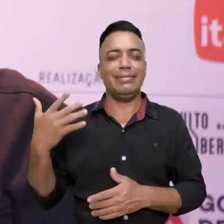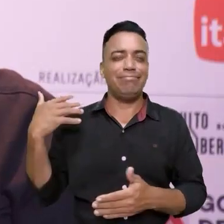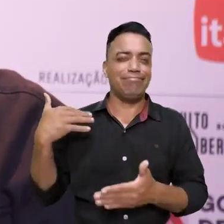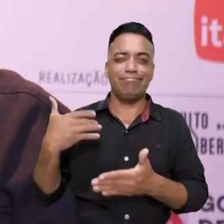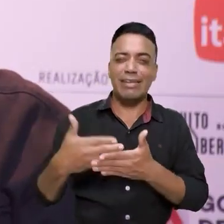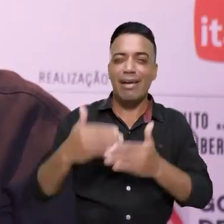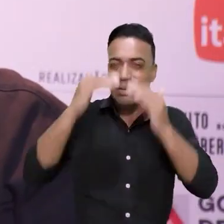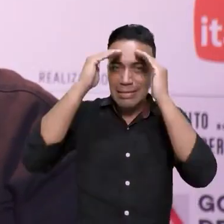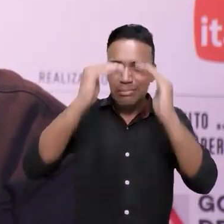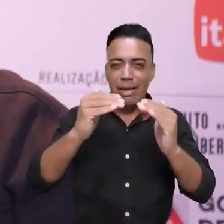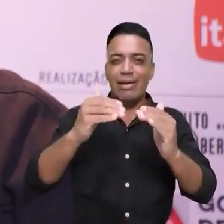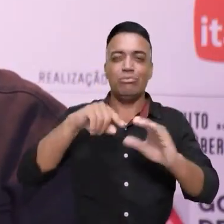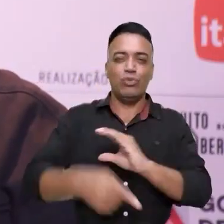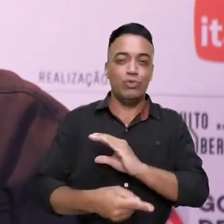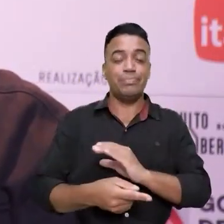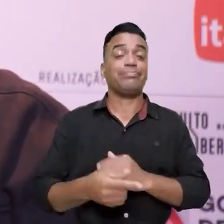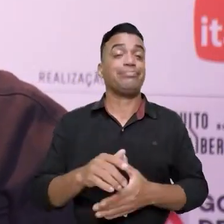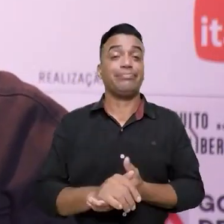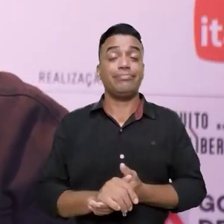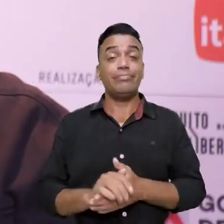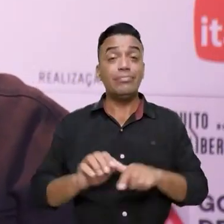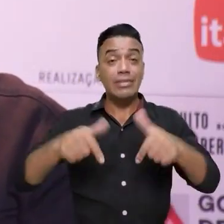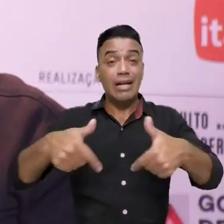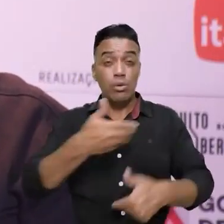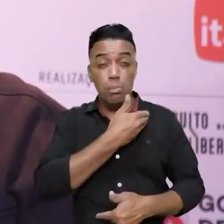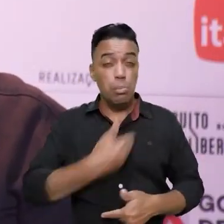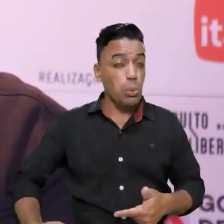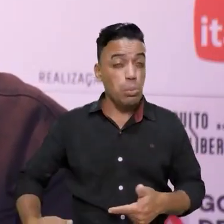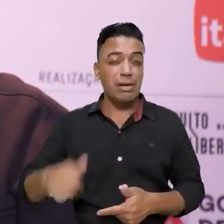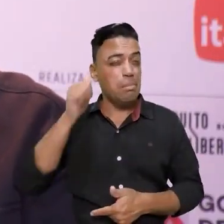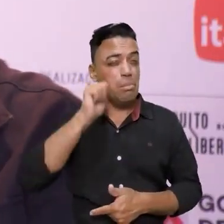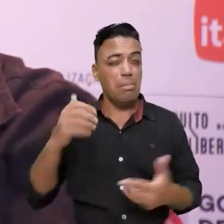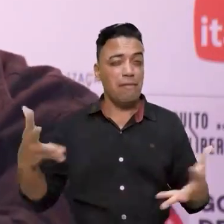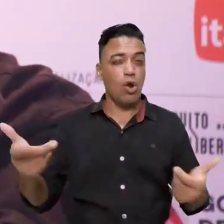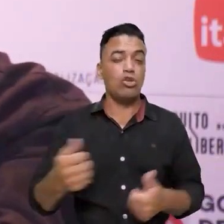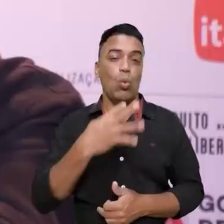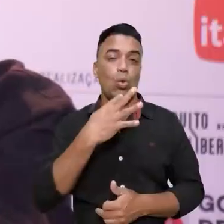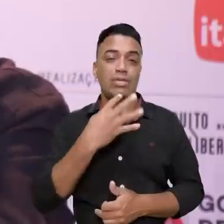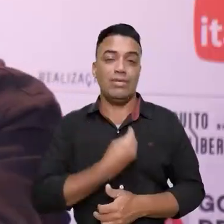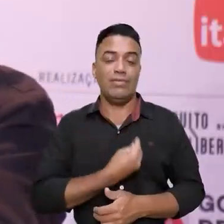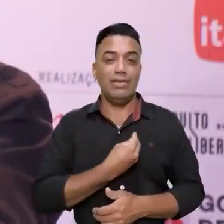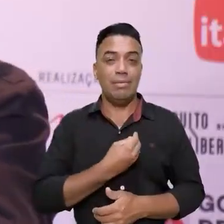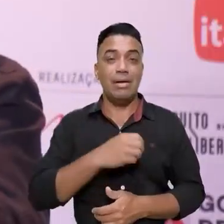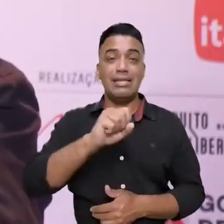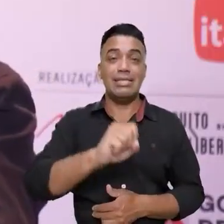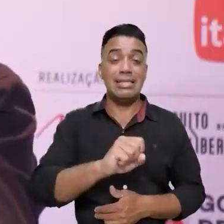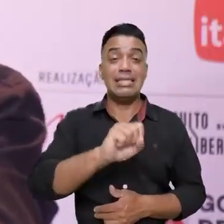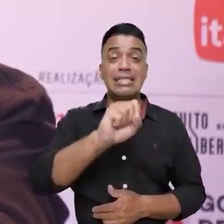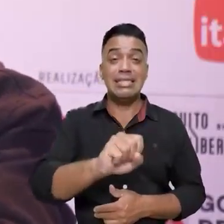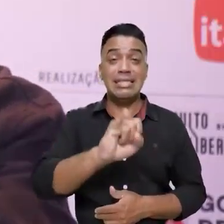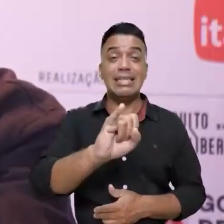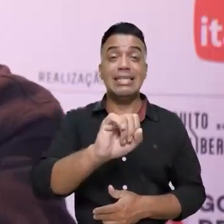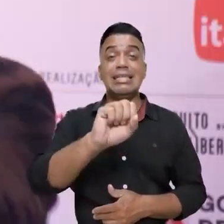de profundo respeito, das agentes públicas mais sérias e dedicadas que eu conheci na vida. Mas vive Sísifo. Todo